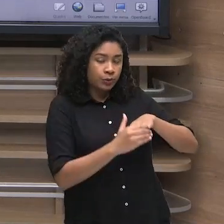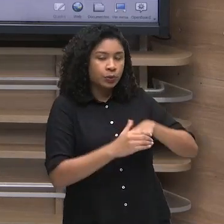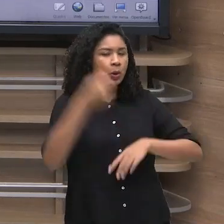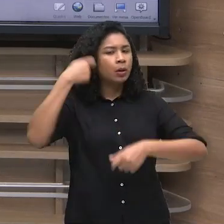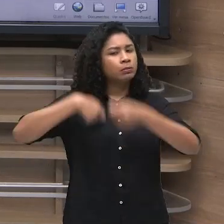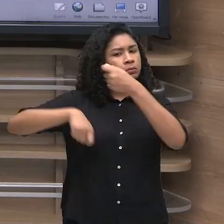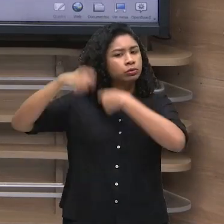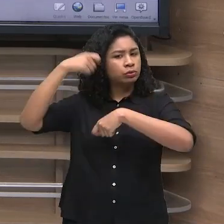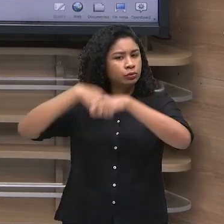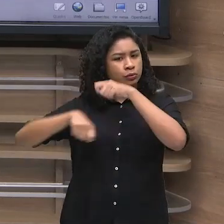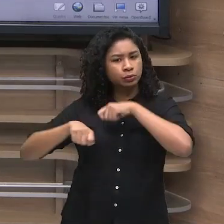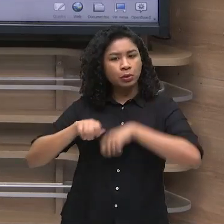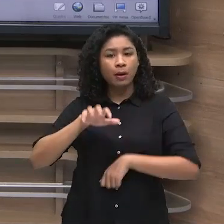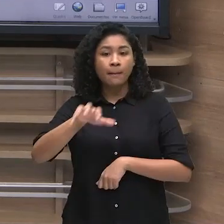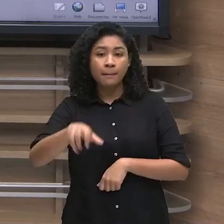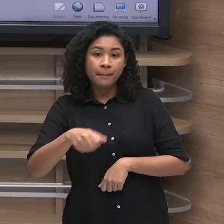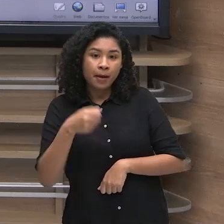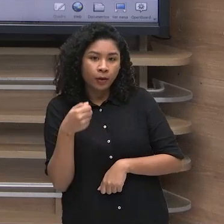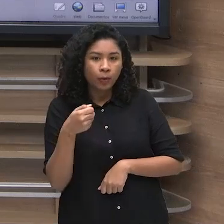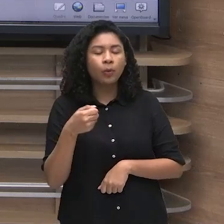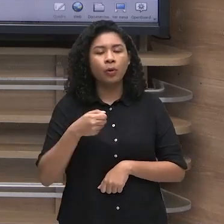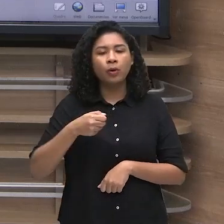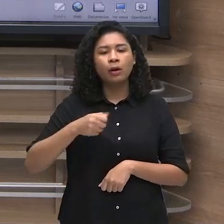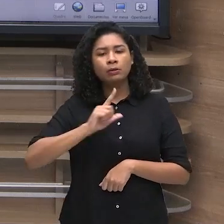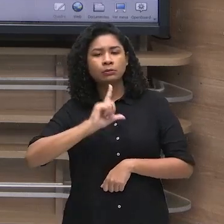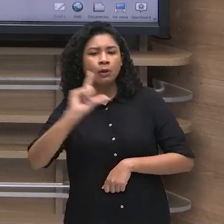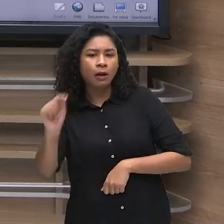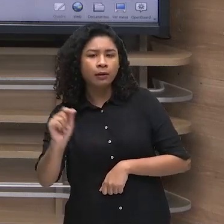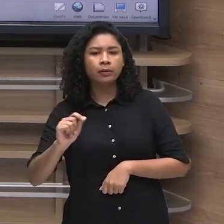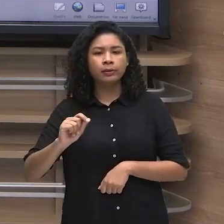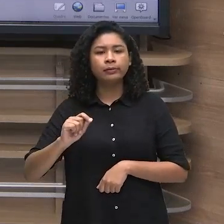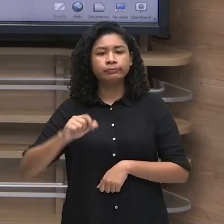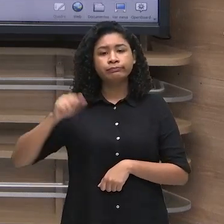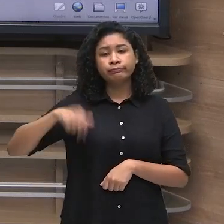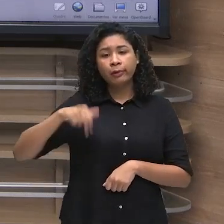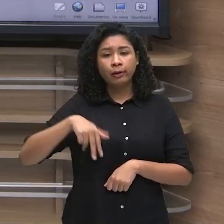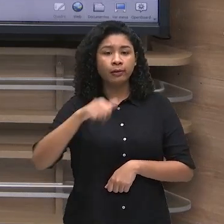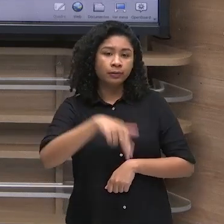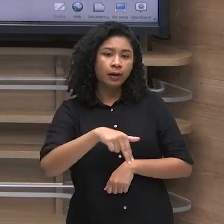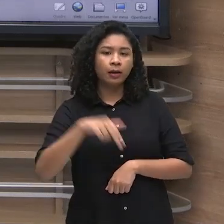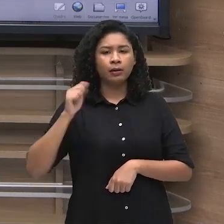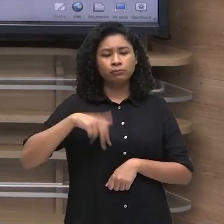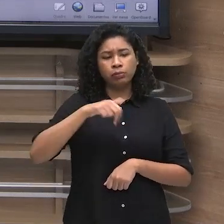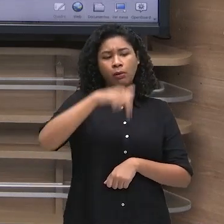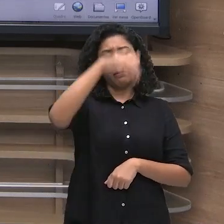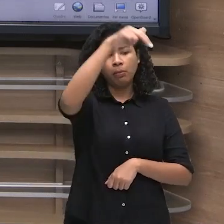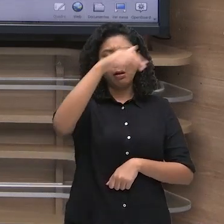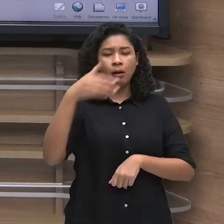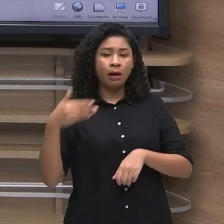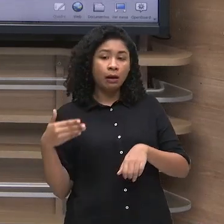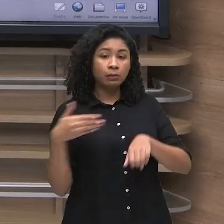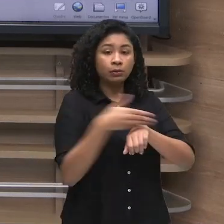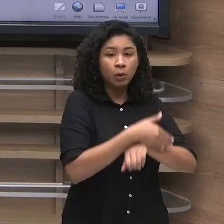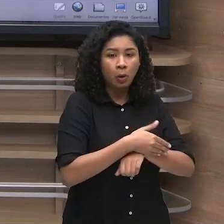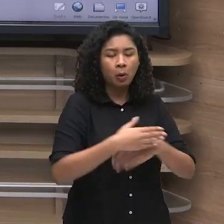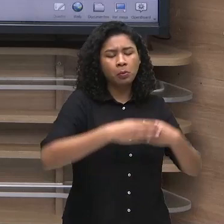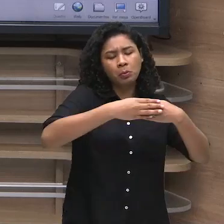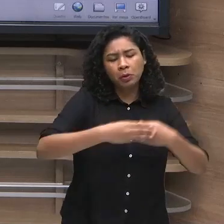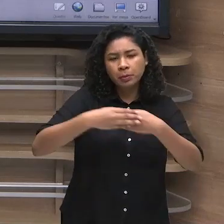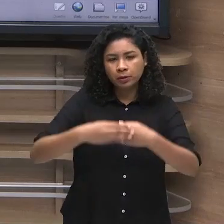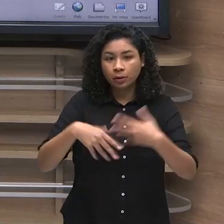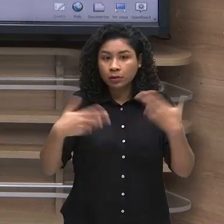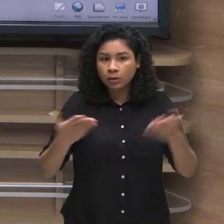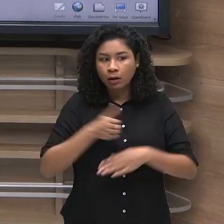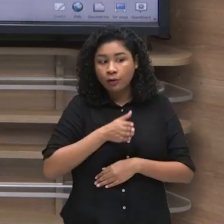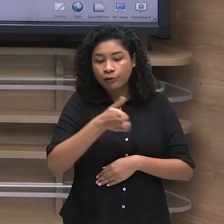saí, deve ter sido a carteira dele, né? Saí, andei, subi, entrei. Ele foi em algum lugar, cumprimentou as pessoas,